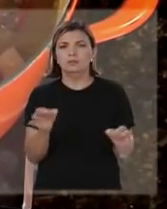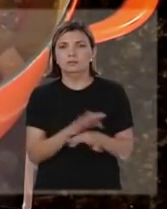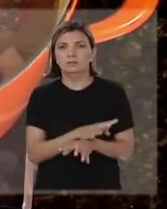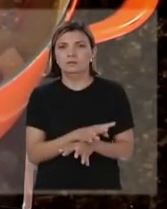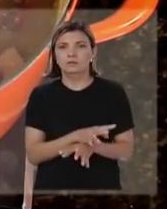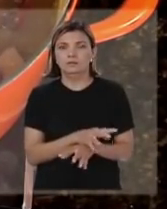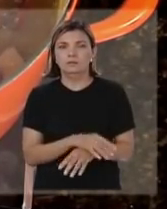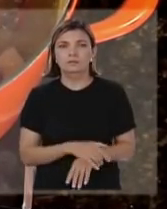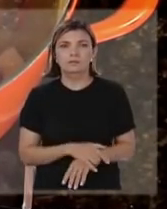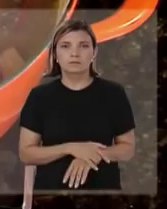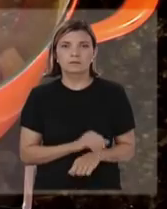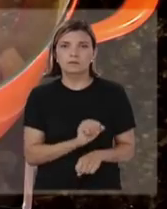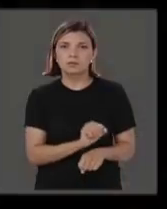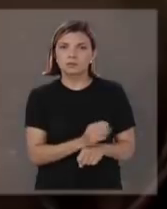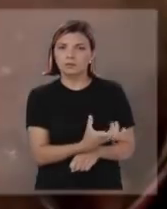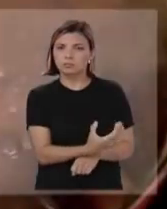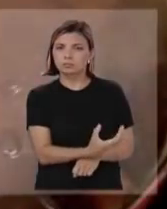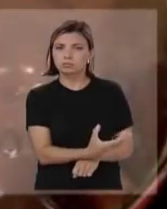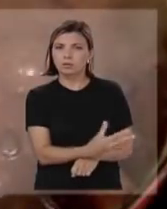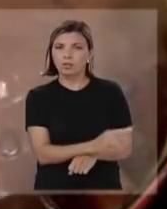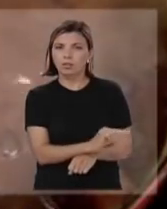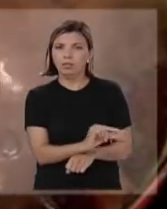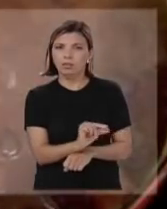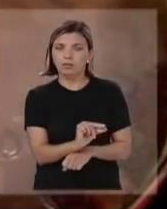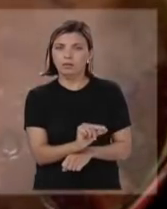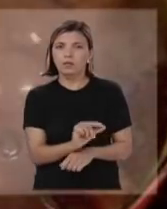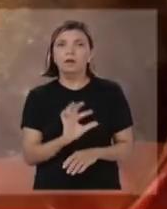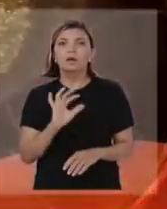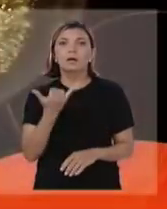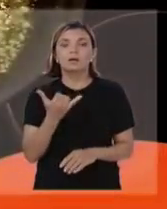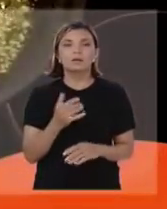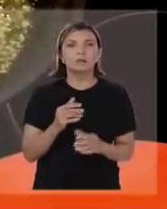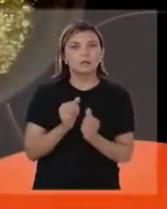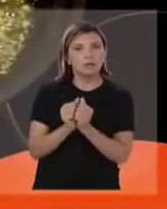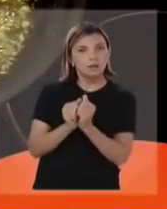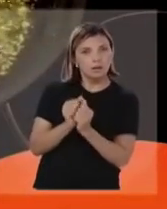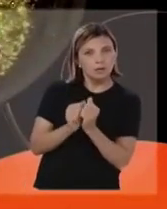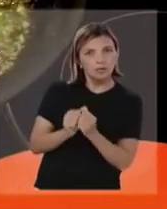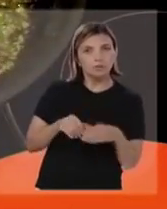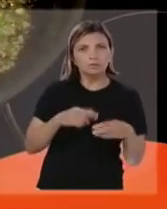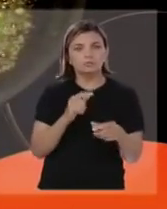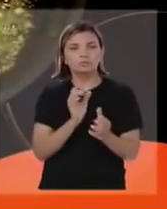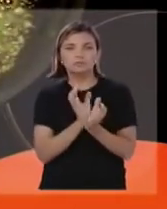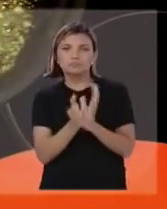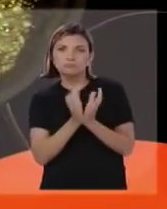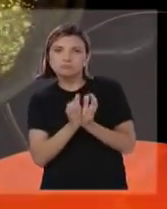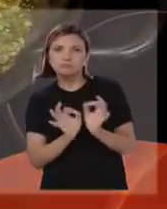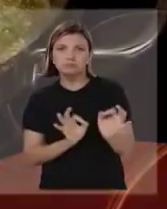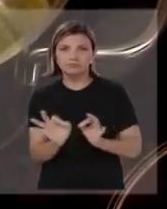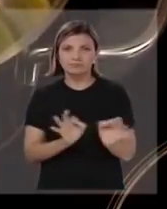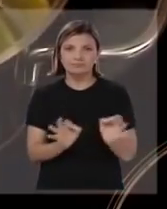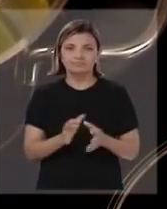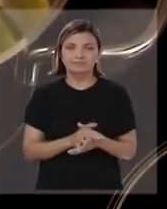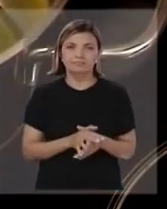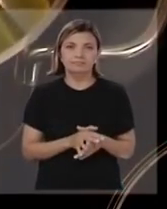Está quase pronto. Enquanto o caldo vai engrossando, aproveite para fazer o arroz e refogar a couve.